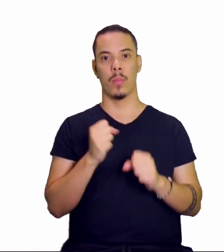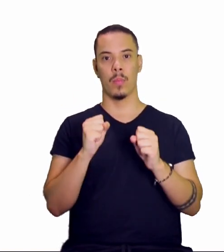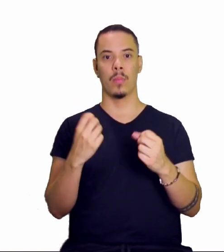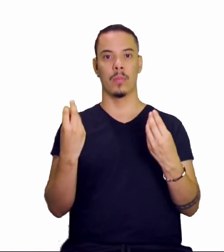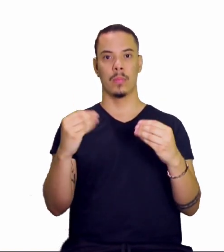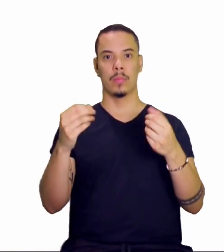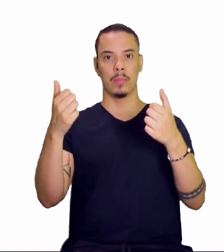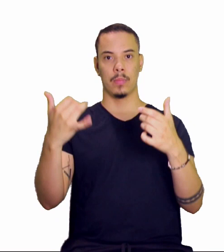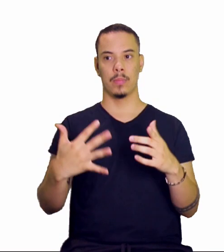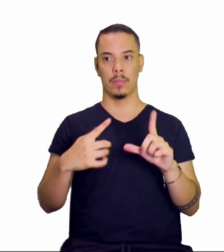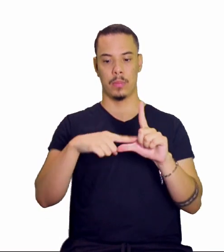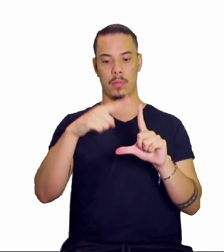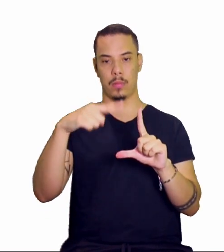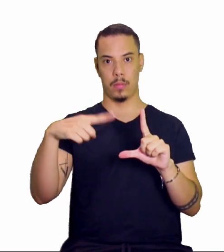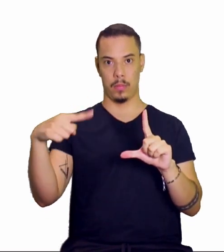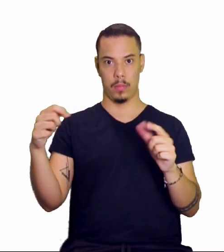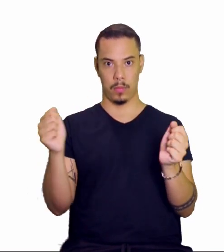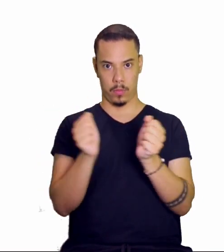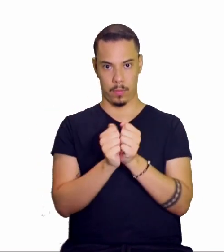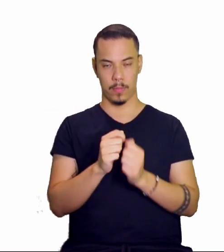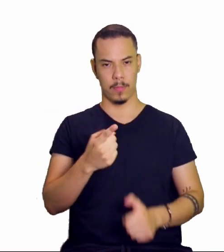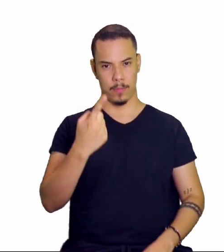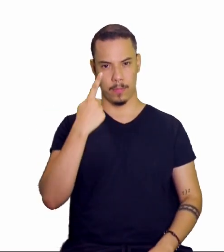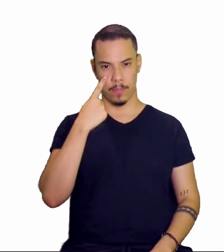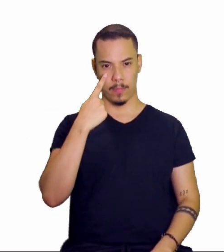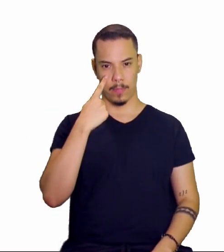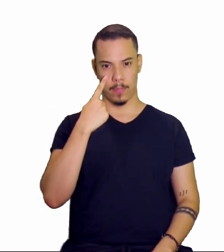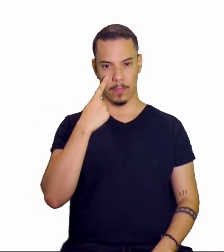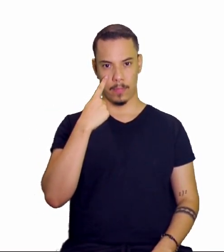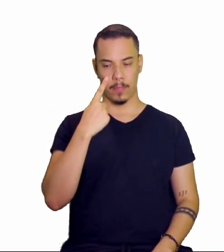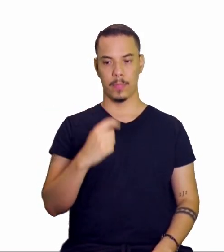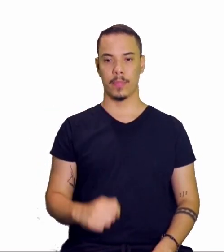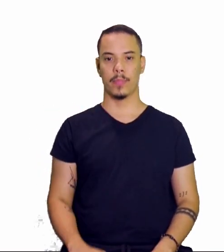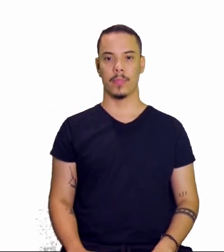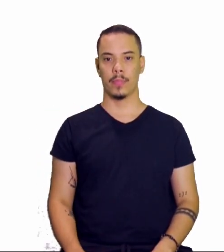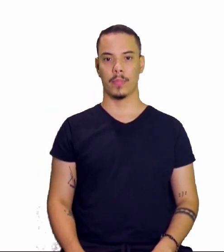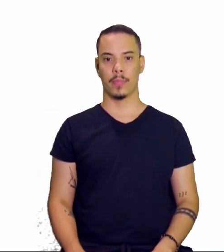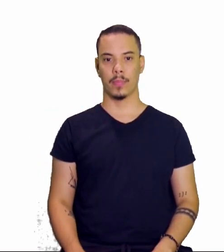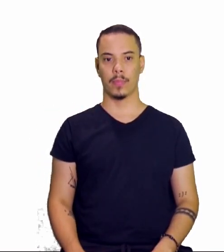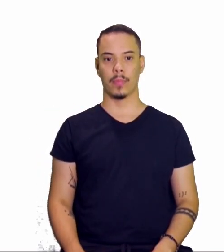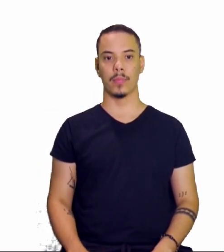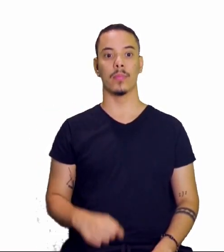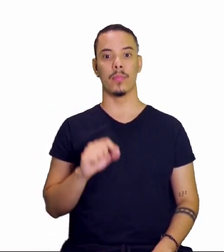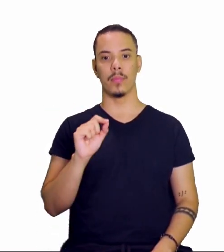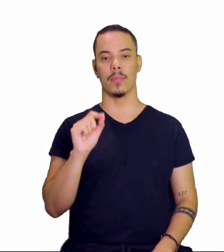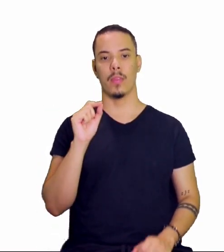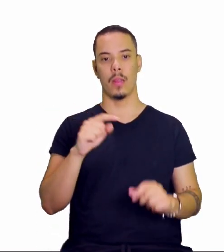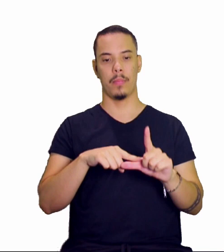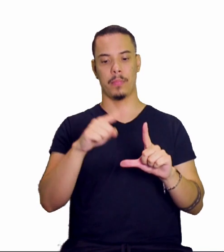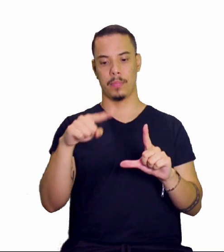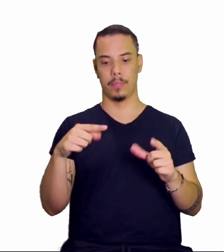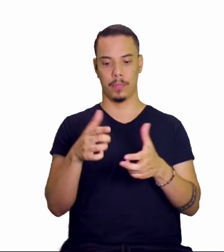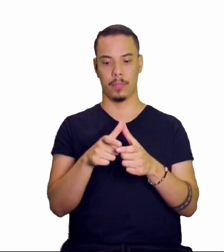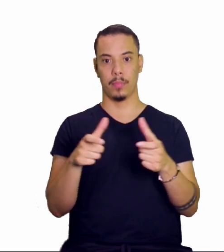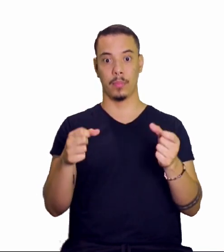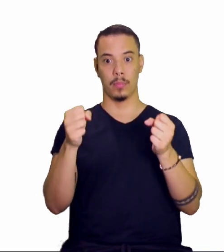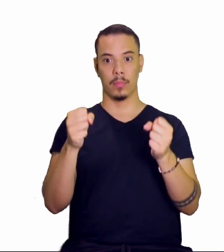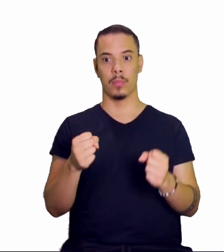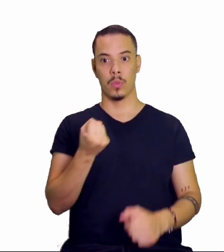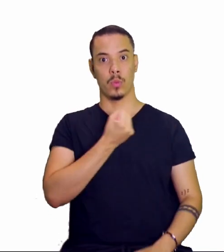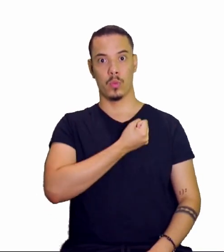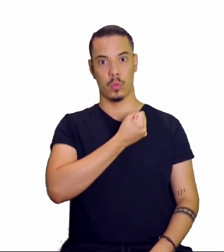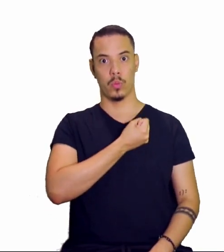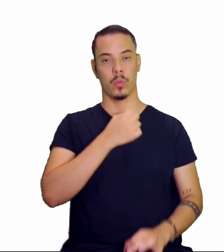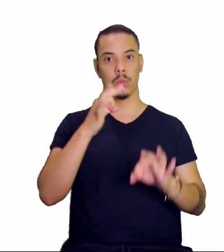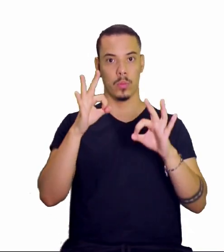grandezas escalares. Vamos ver o que é? Se liga na definição. São grandezas que precisam de um valor